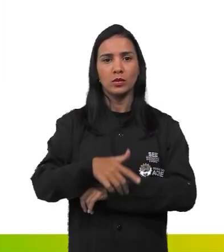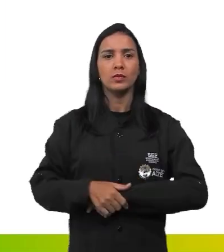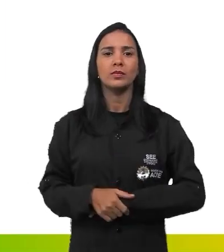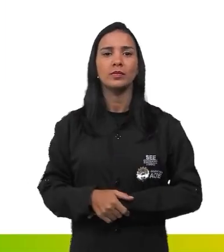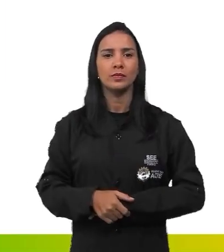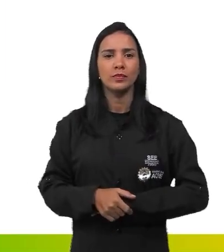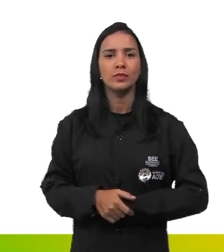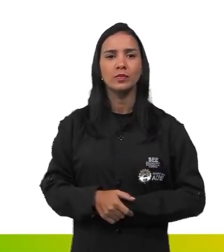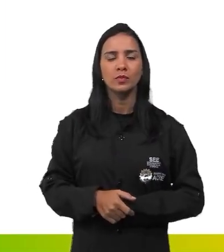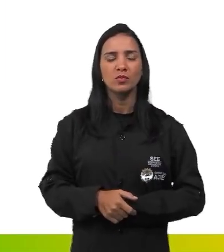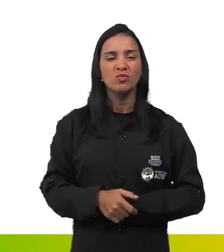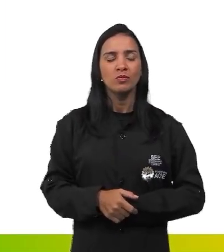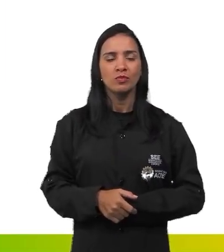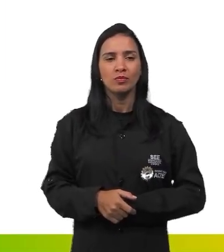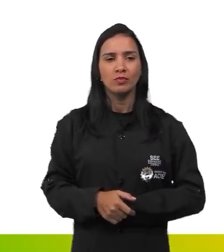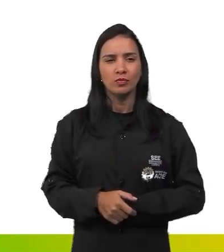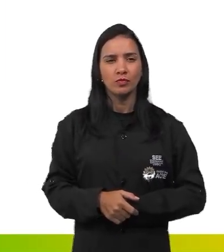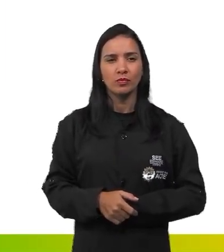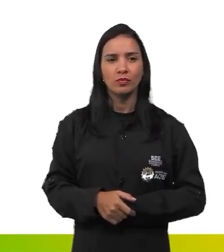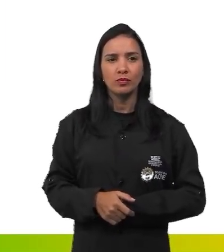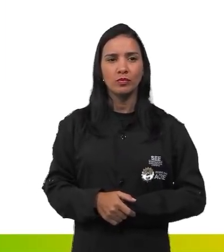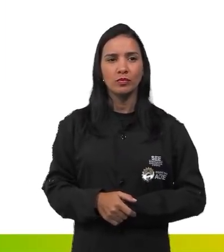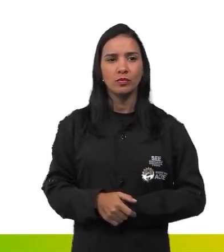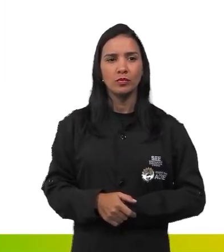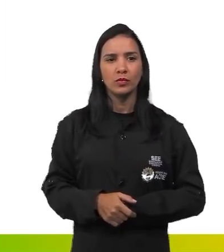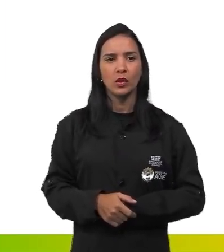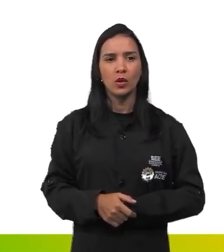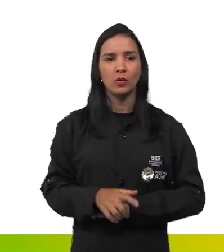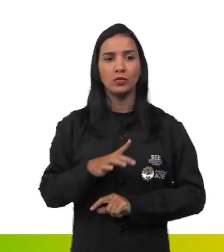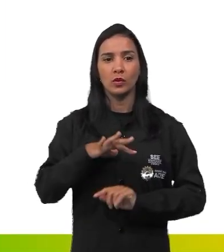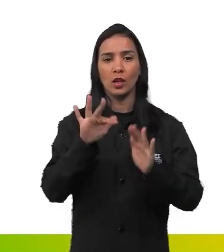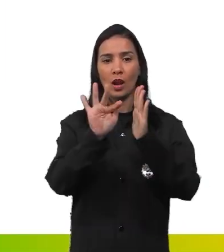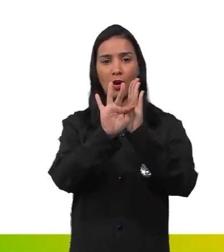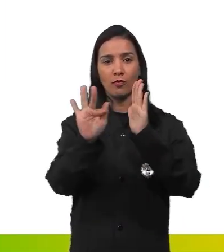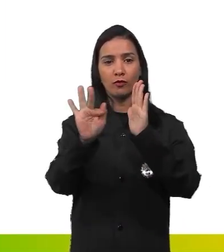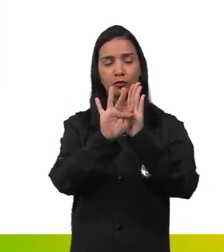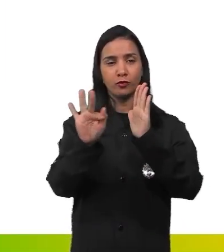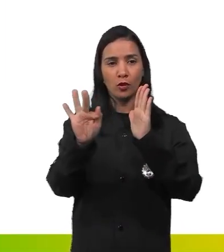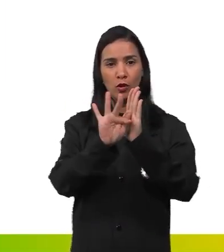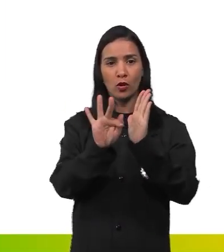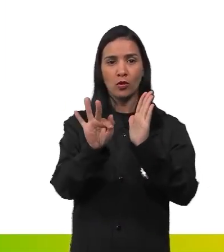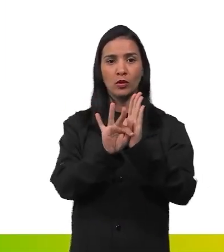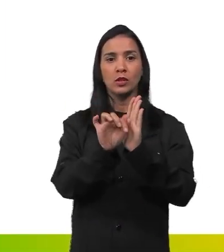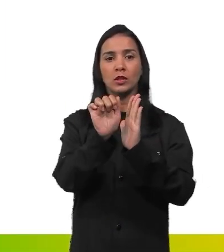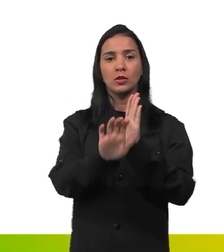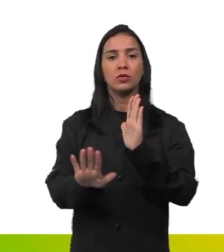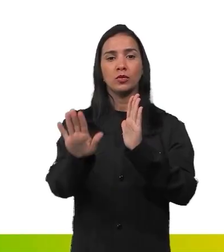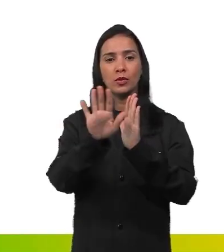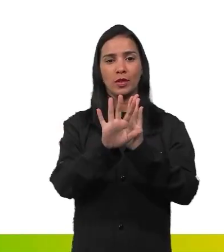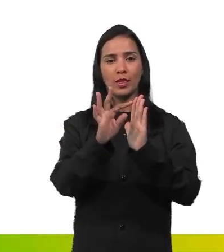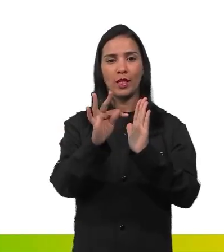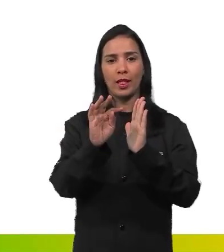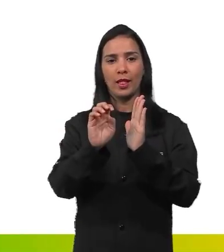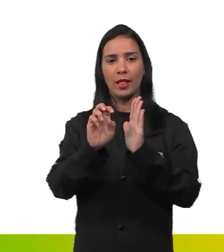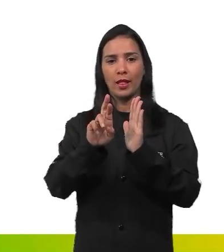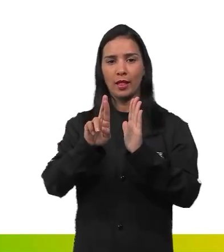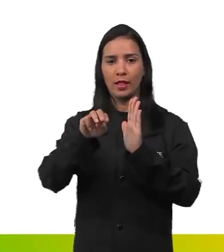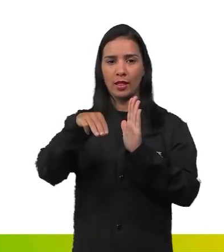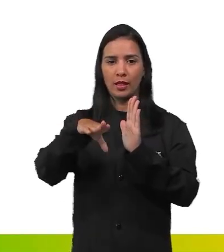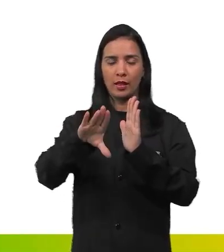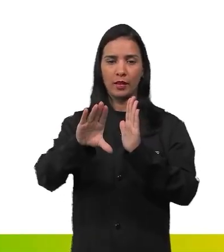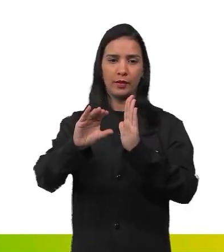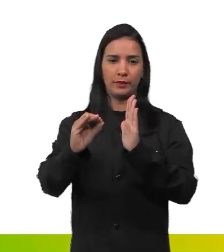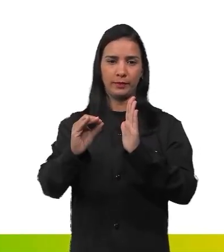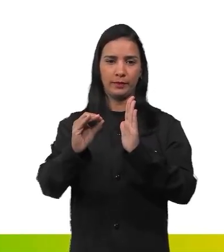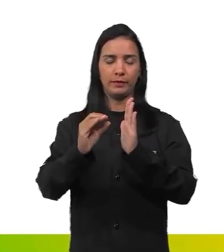Vamos lá. Isso aqui é a fórmula do termo geral. Vamos aprender como deduzir ela. Antes